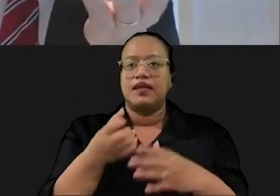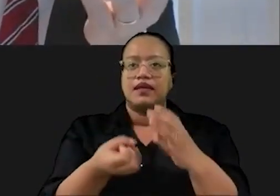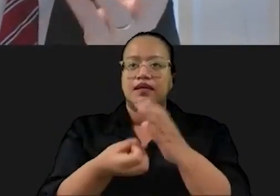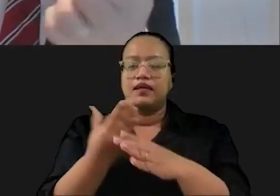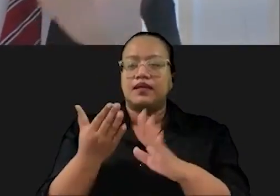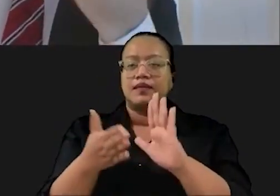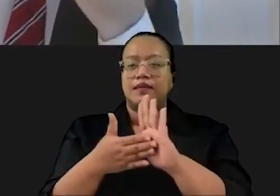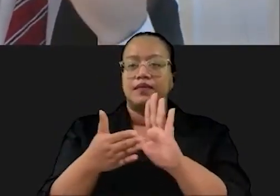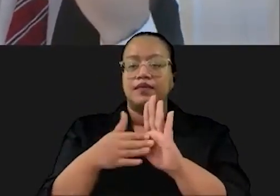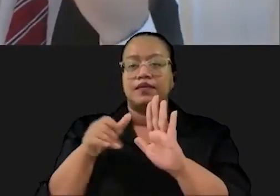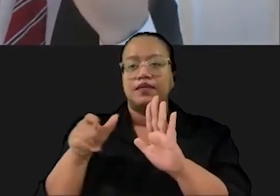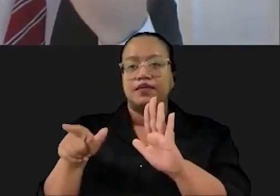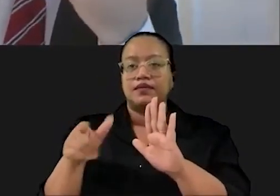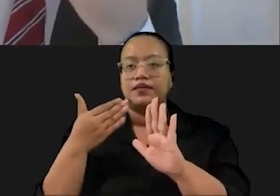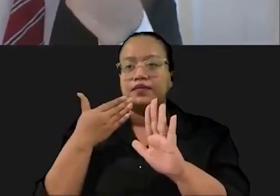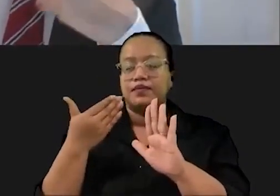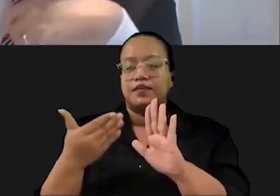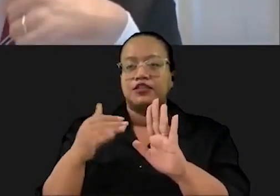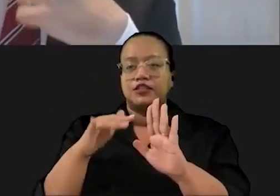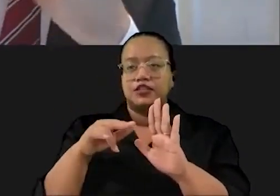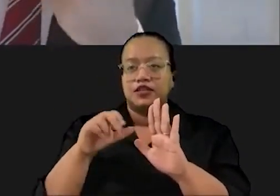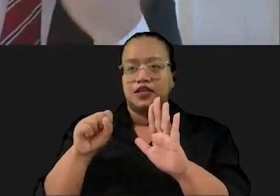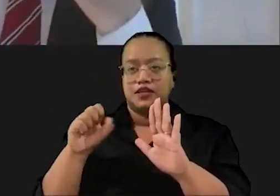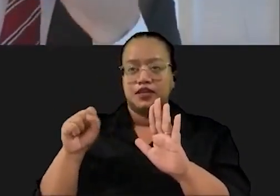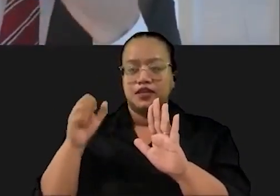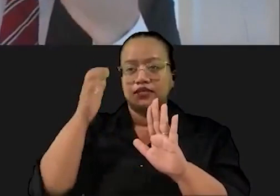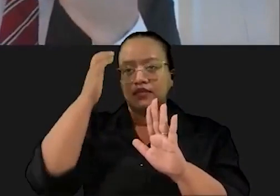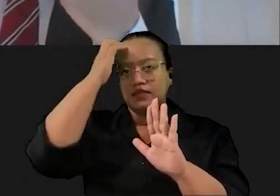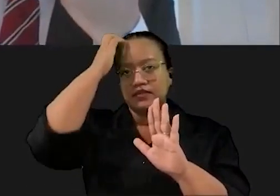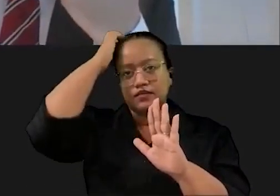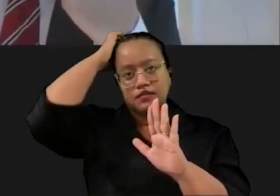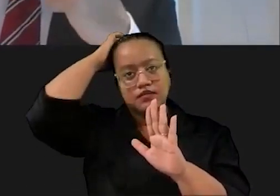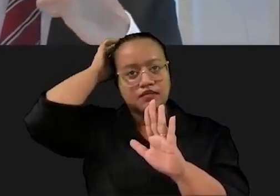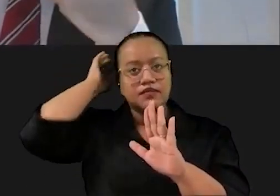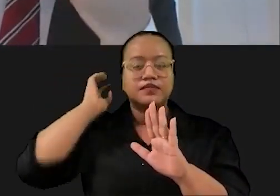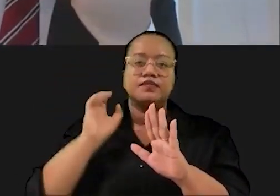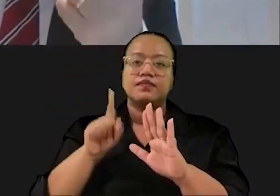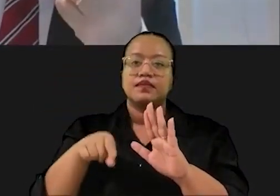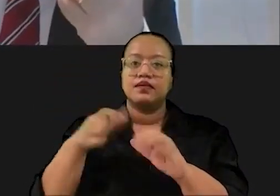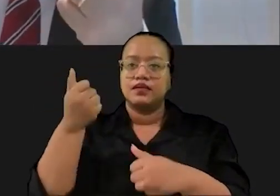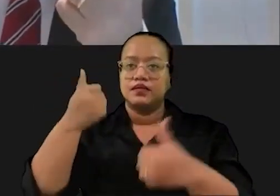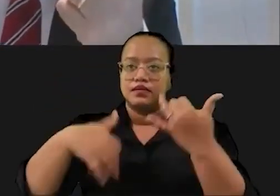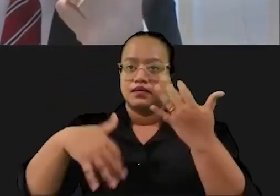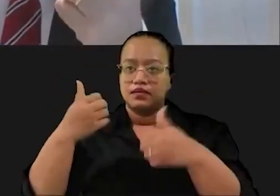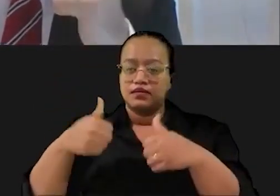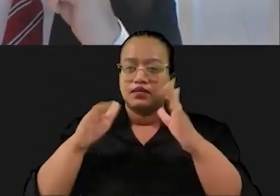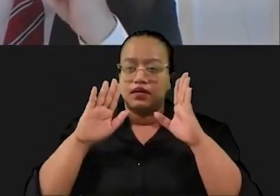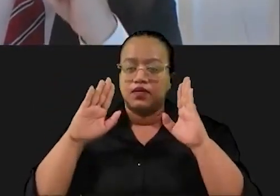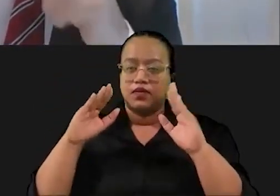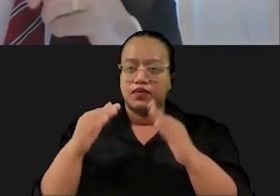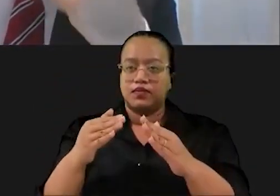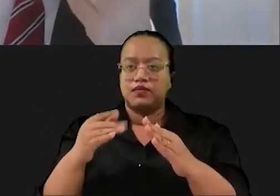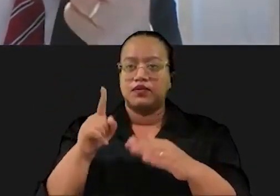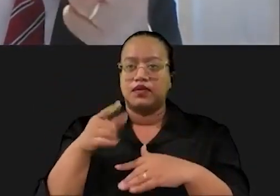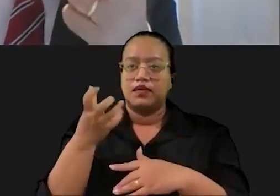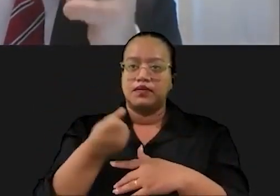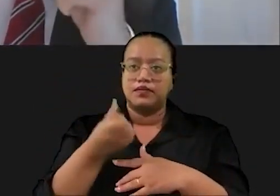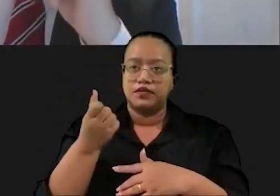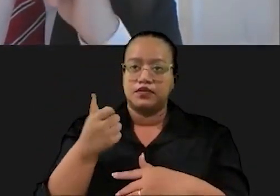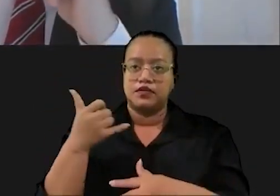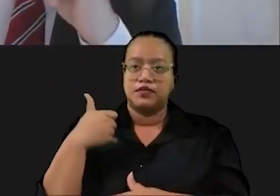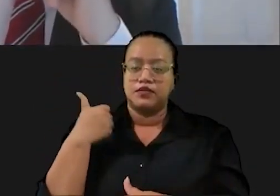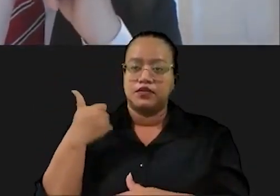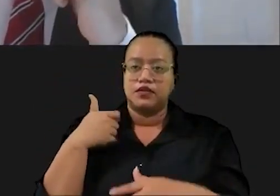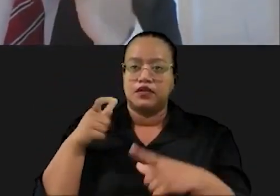experiência bem-sucedida da instrução processual concentrada em aposentadoria por idade rural, guarda a mesma lógica, né, de produção de